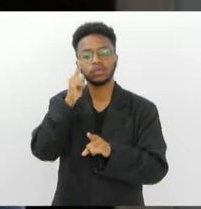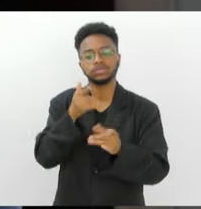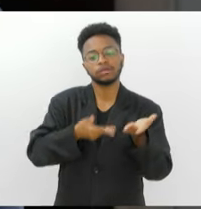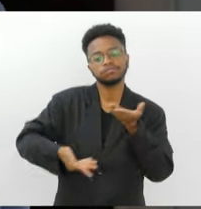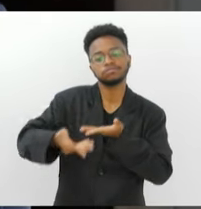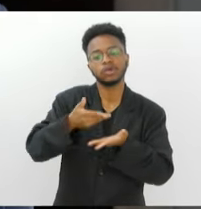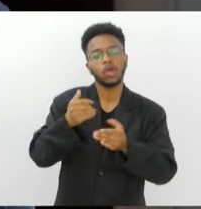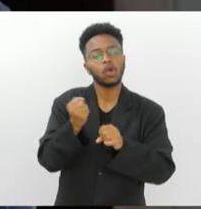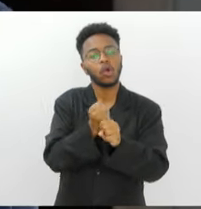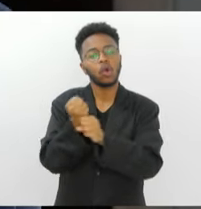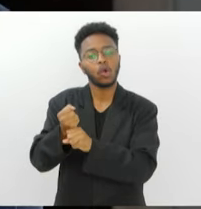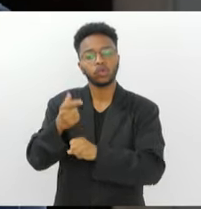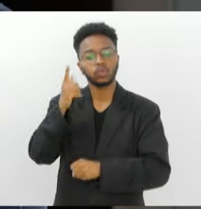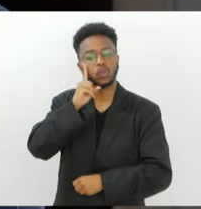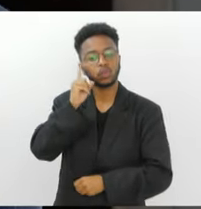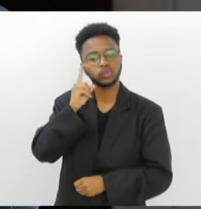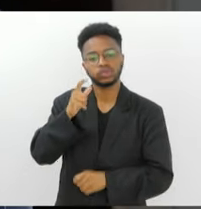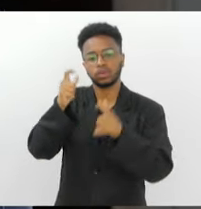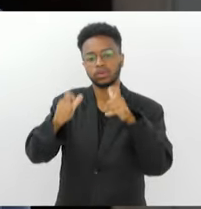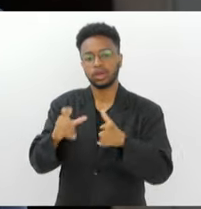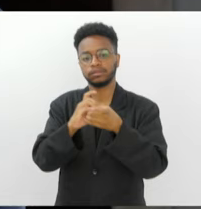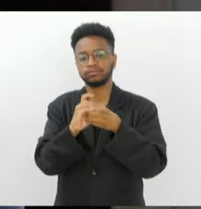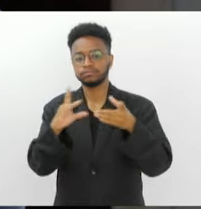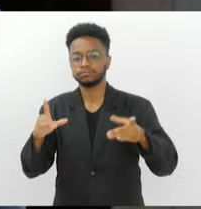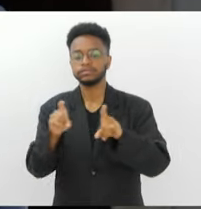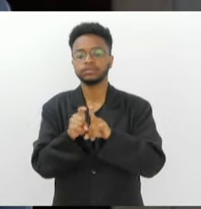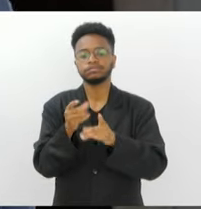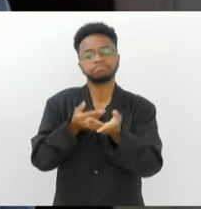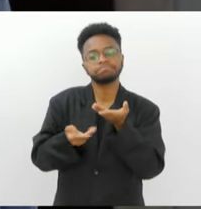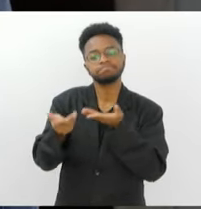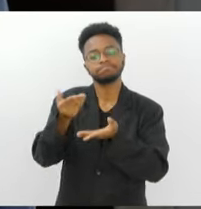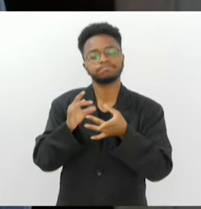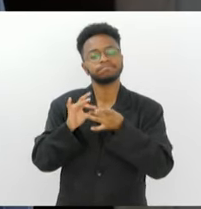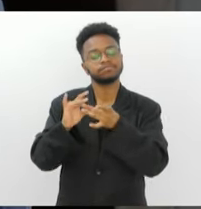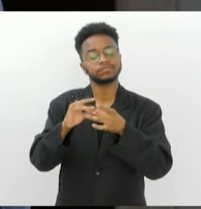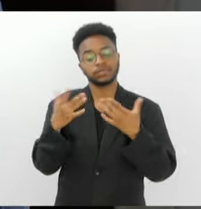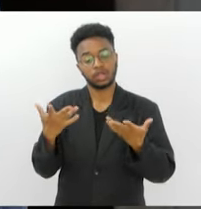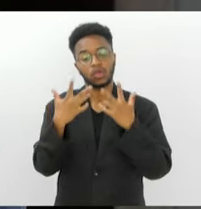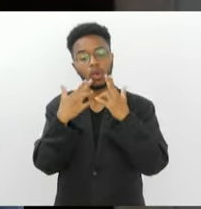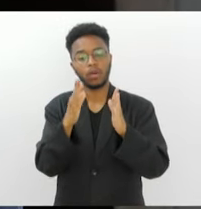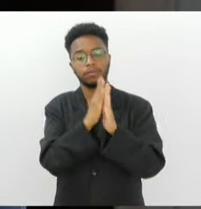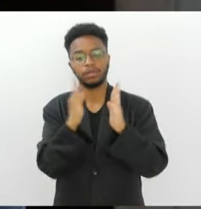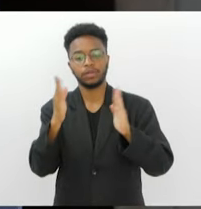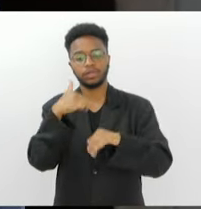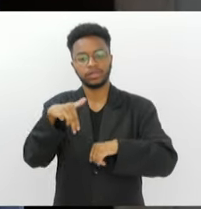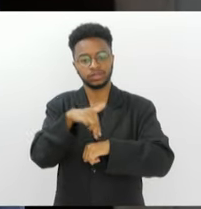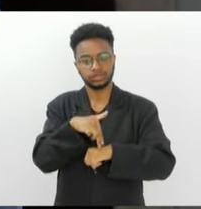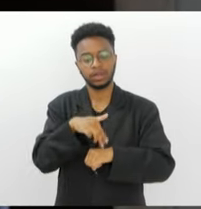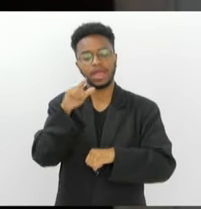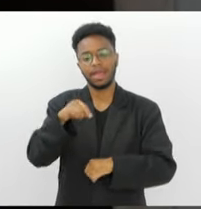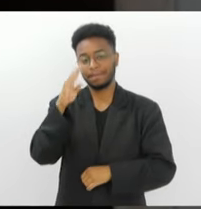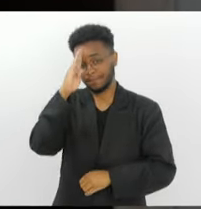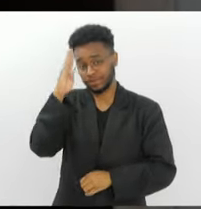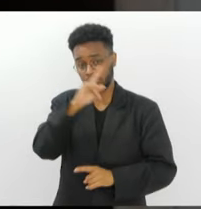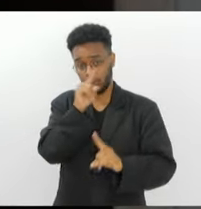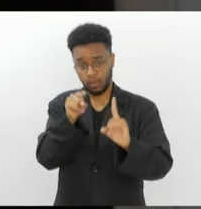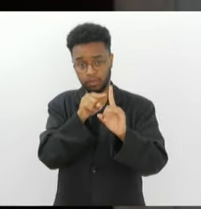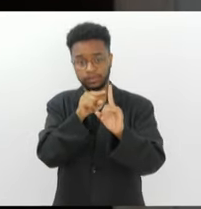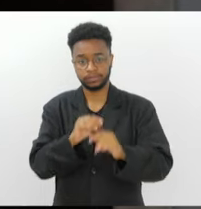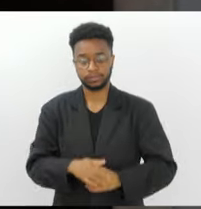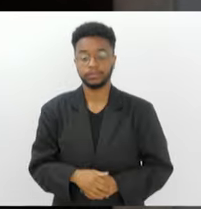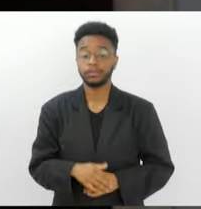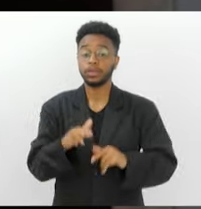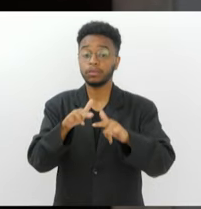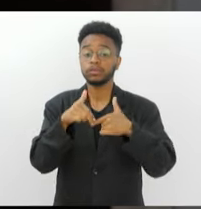cada dia o seu espaço democrático, o seu espaço fraterno, é o que a Biblioteca Nacional tem como primeira missão. Por isso, o